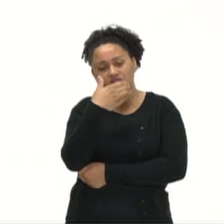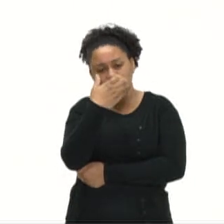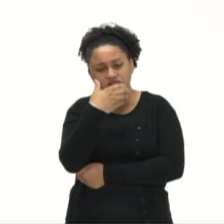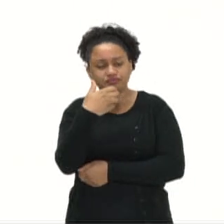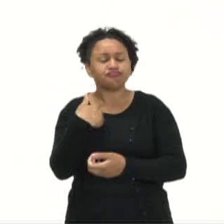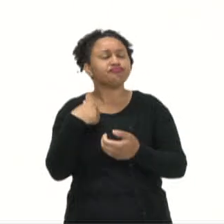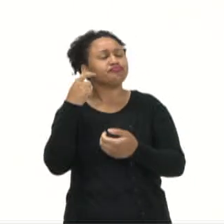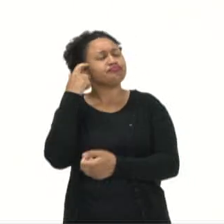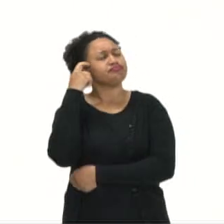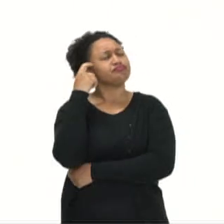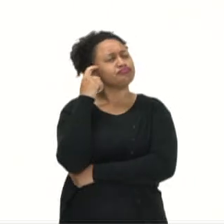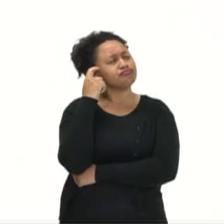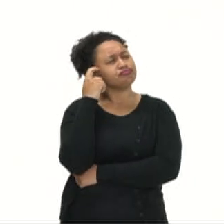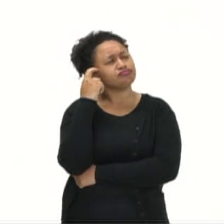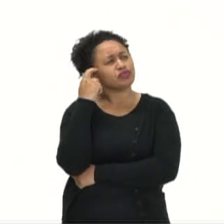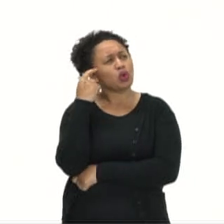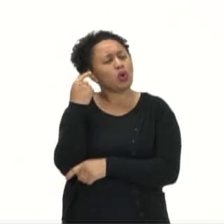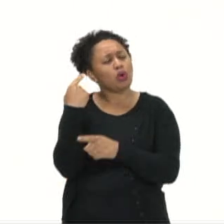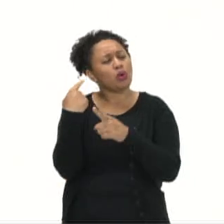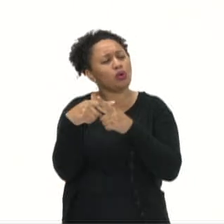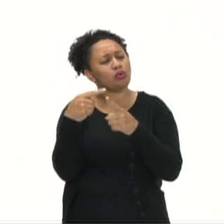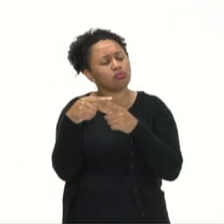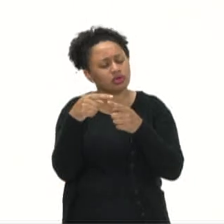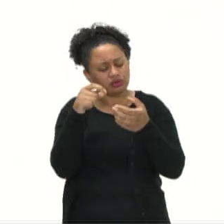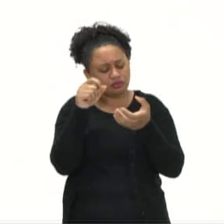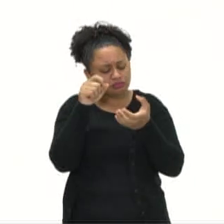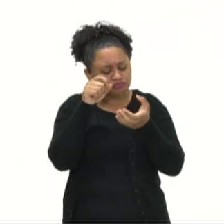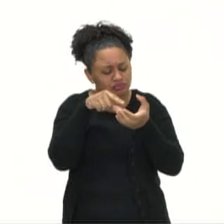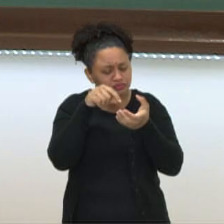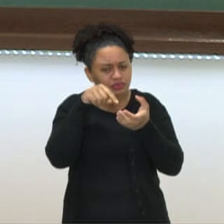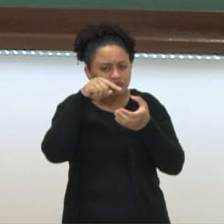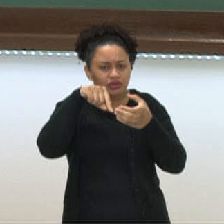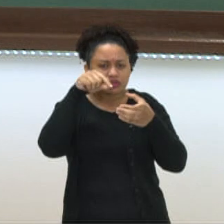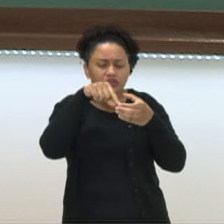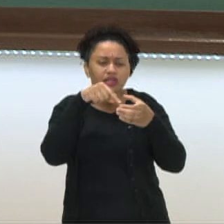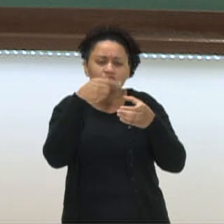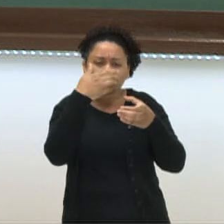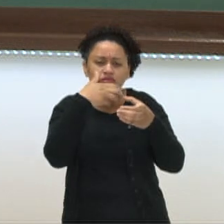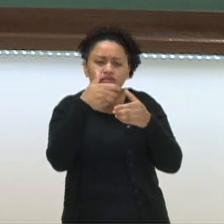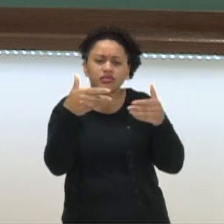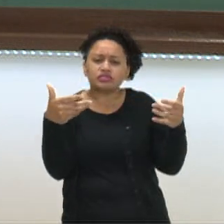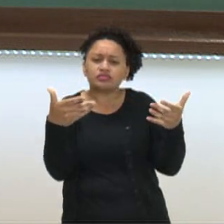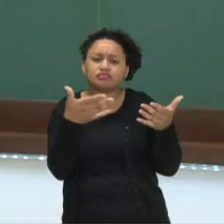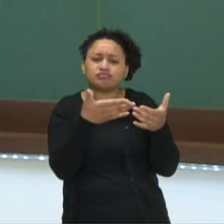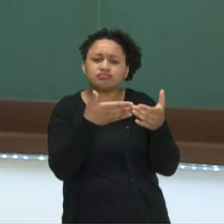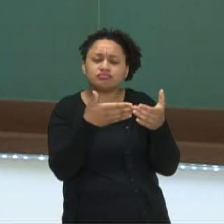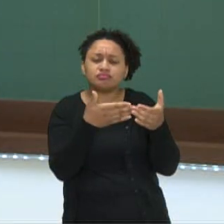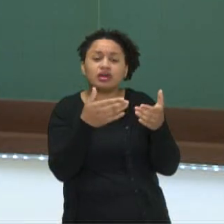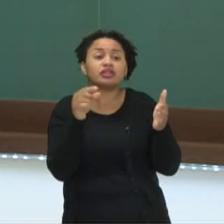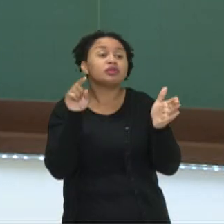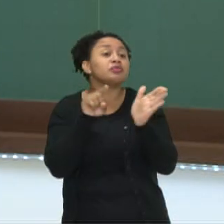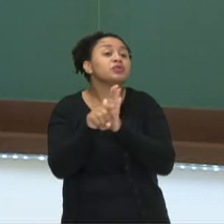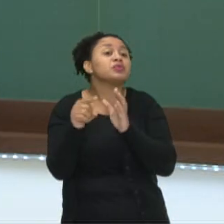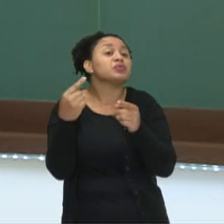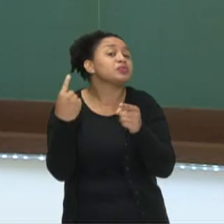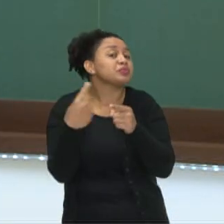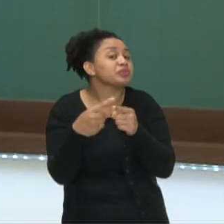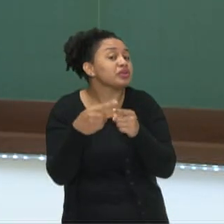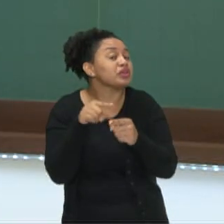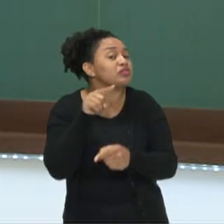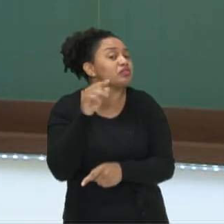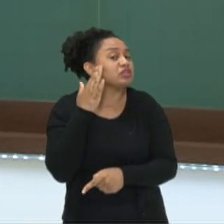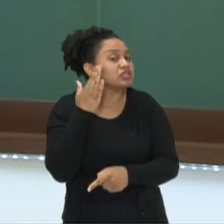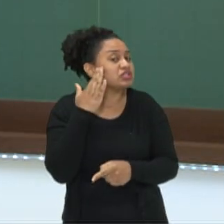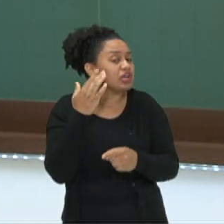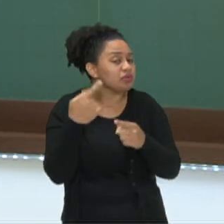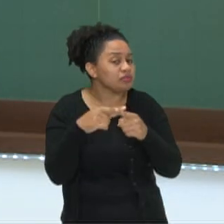começou a pensar, por que as sementes se encontram dentro dos frutos? Aí eu pergunto para você, por quê? Você sabe por que